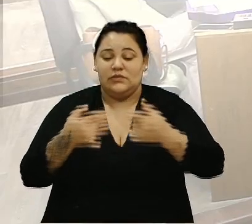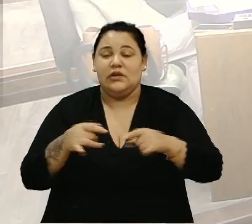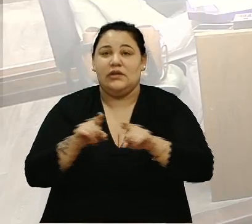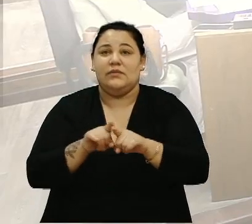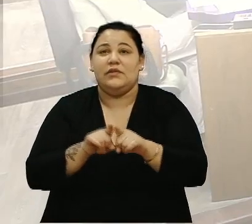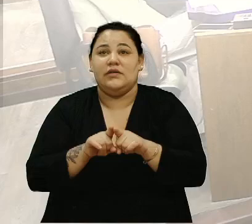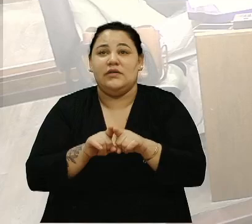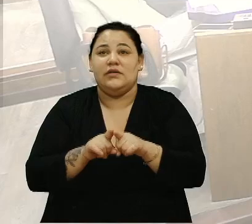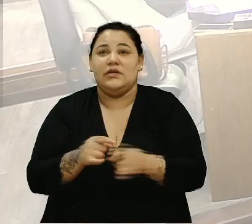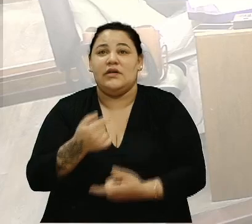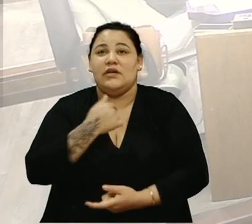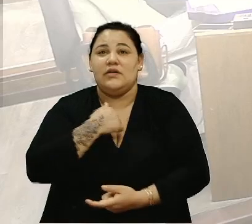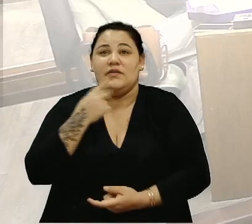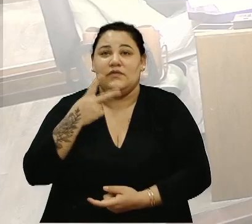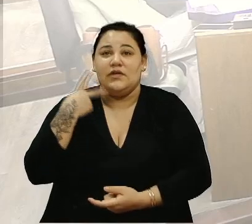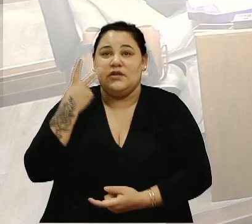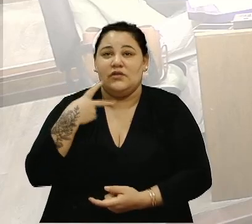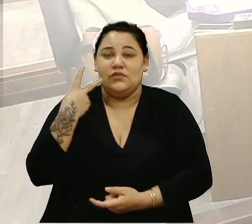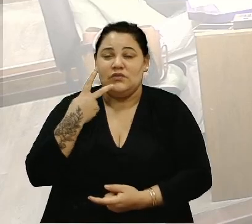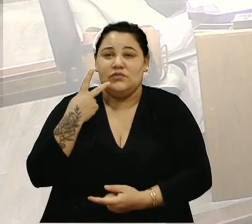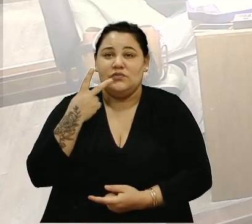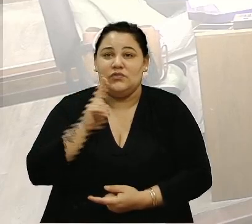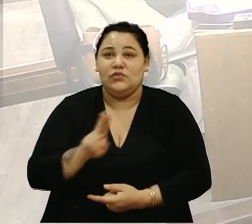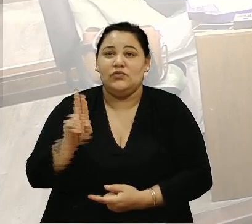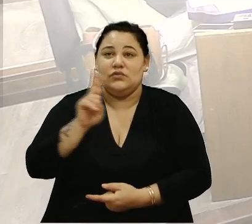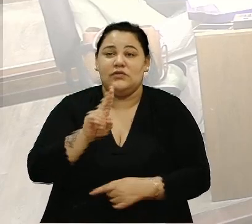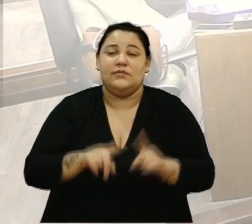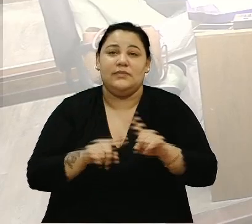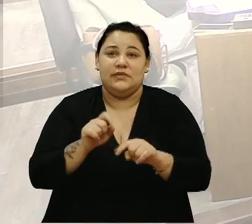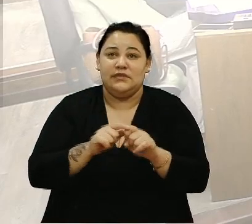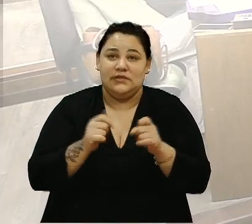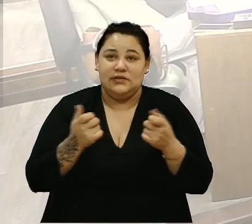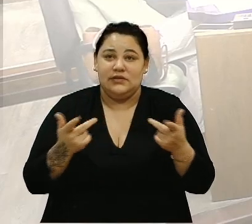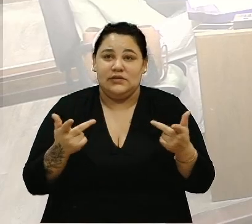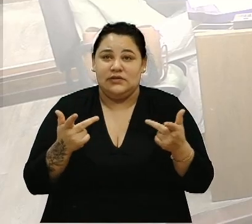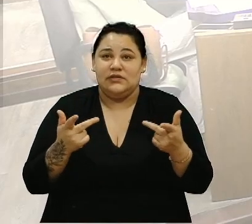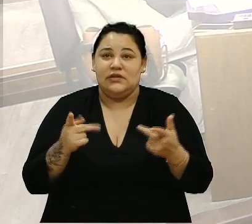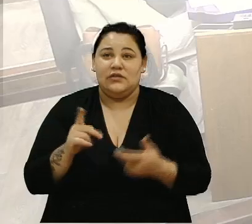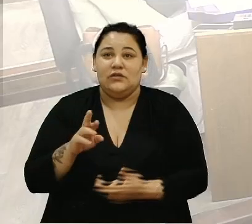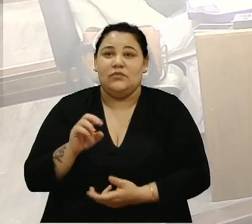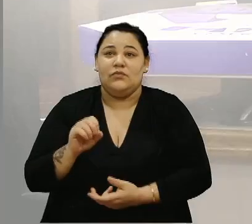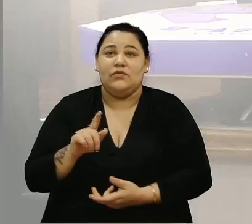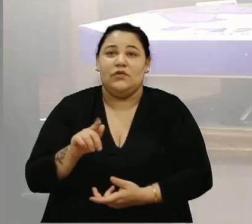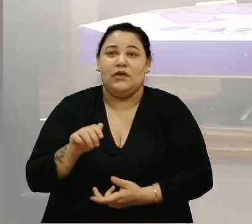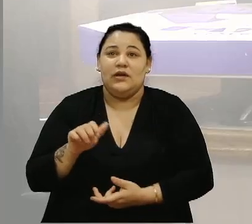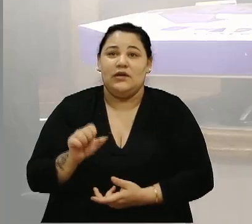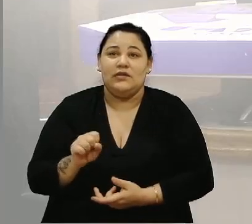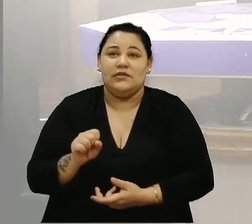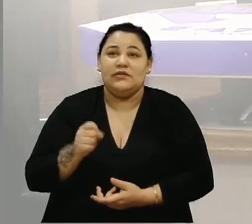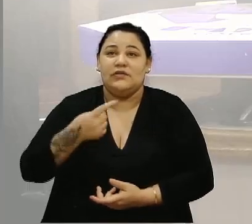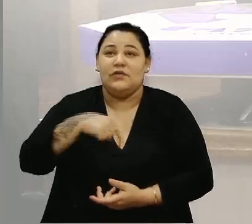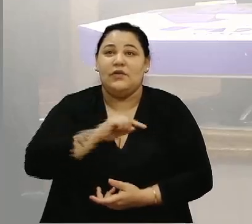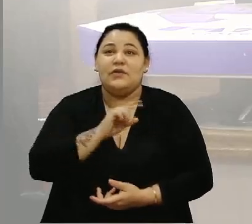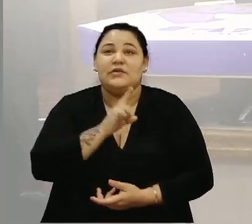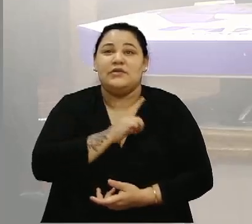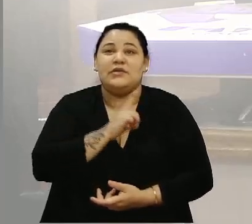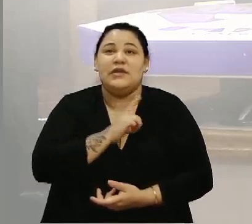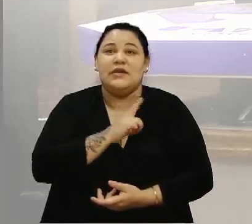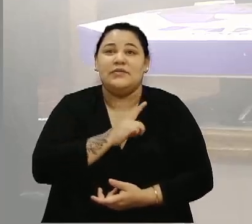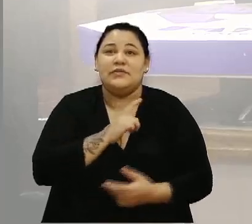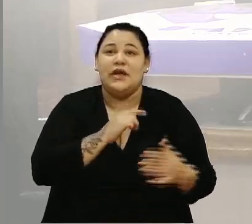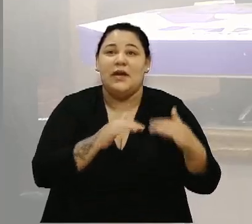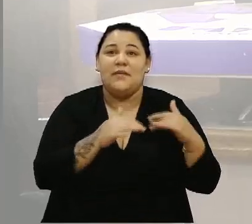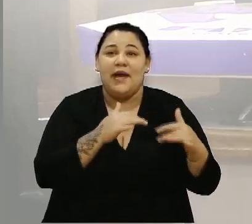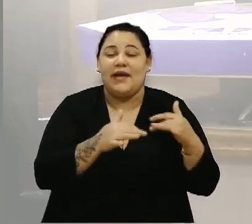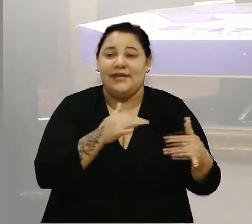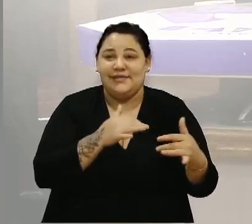esse vereador usa o material aí da Progás. A gente tem a máquina de algodão doce há mais de 6